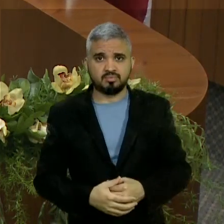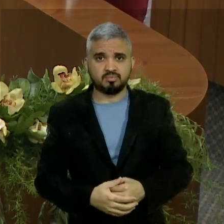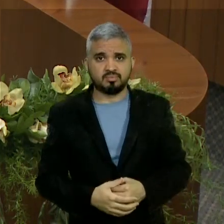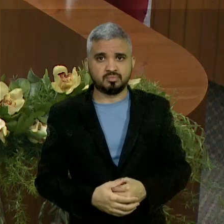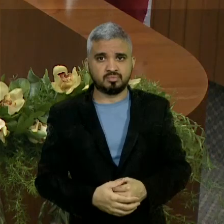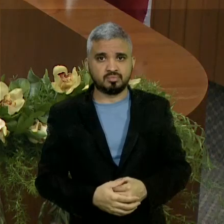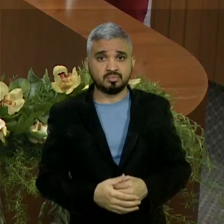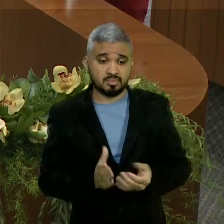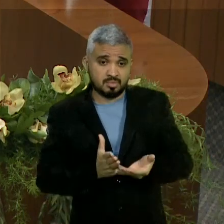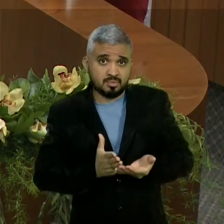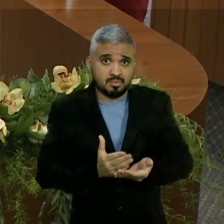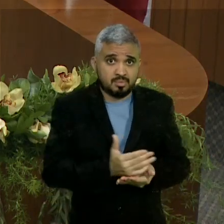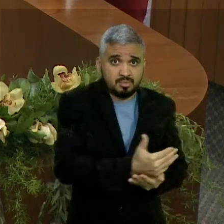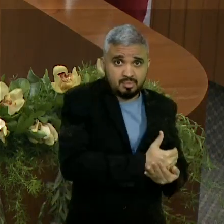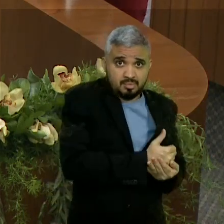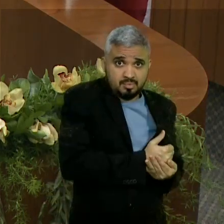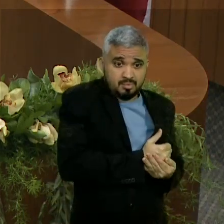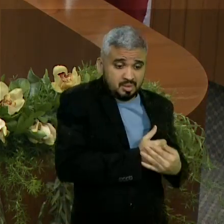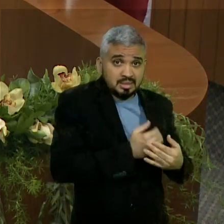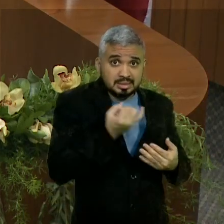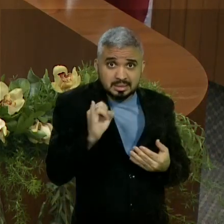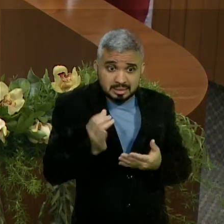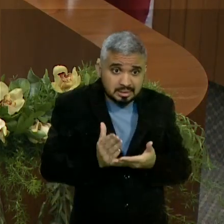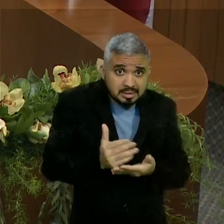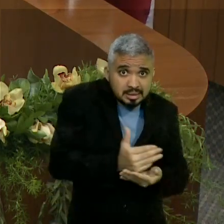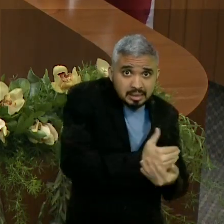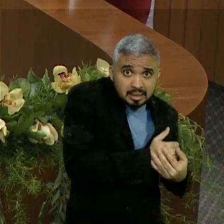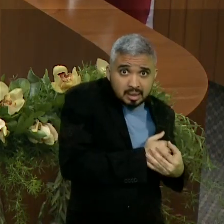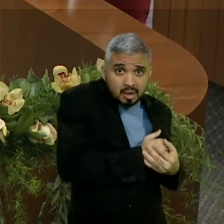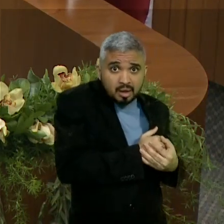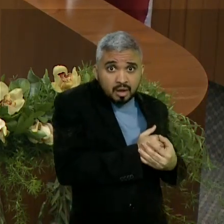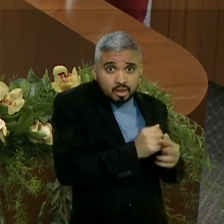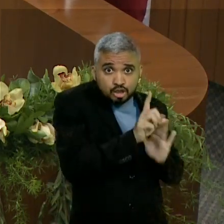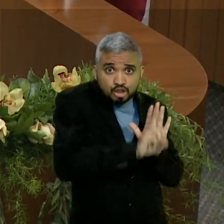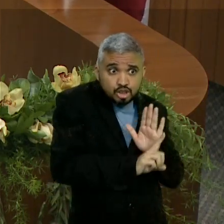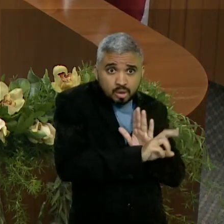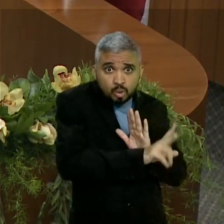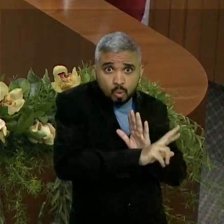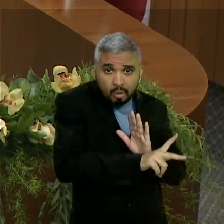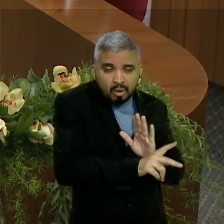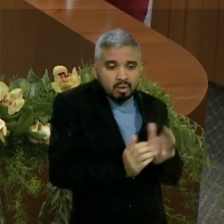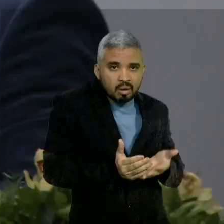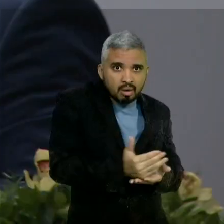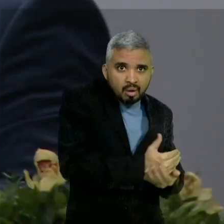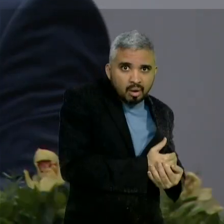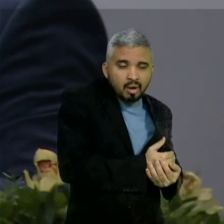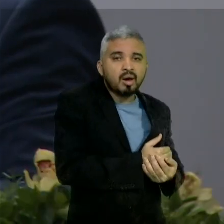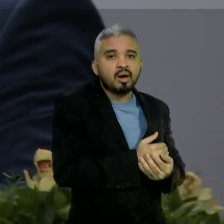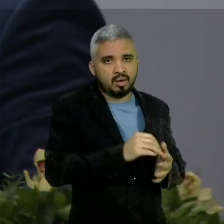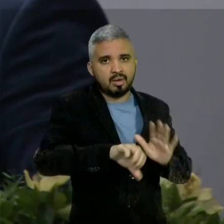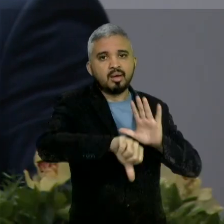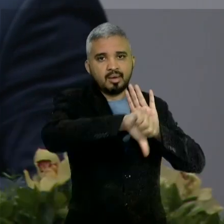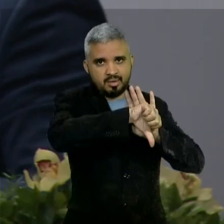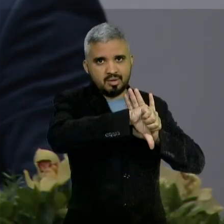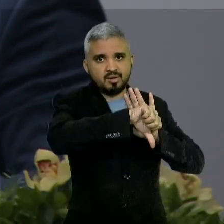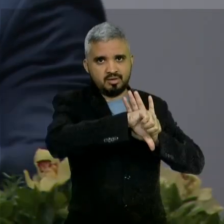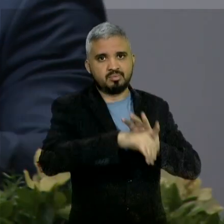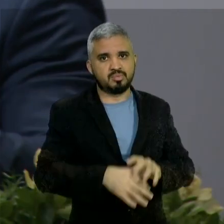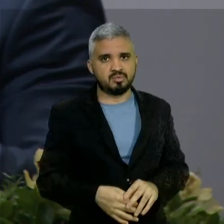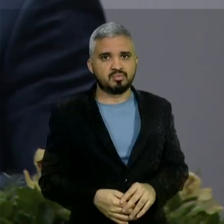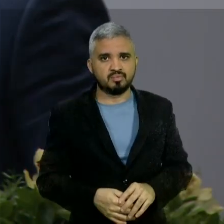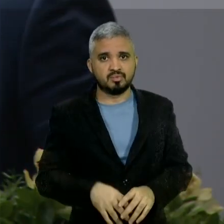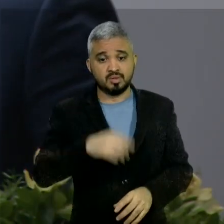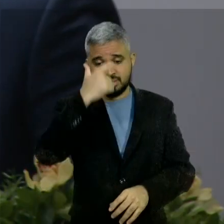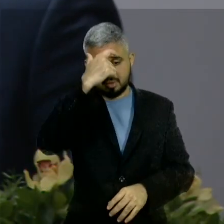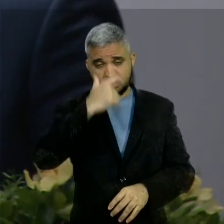Gover de cri e apropriação em débito Qual é o artigo do Código Penal eu não sei esse não é o meu ramo eu sou jornalista mas